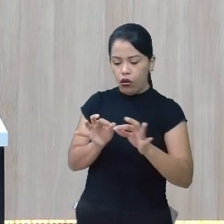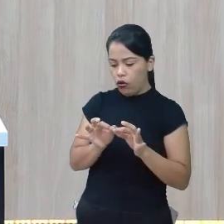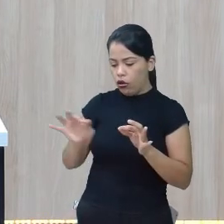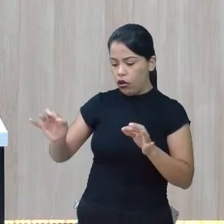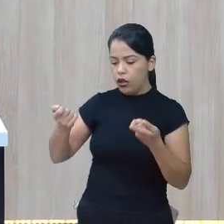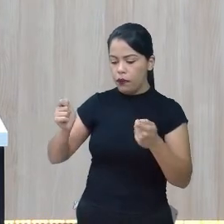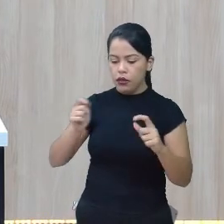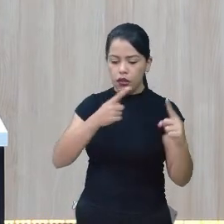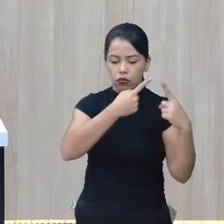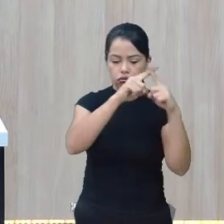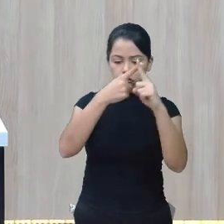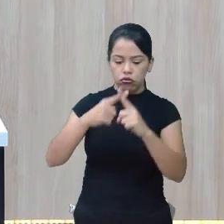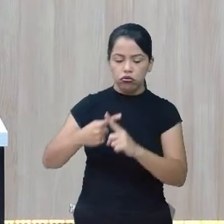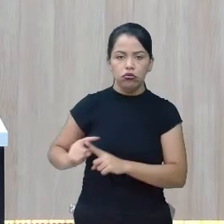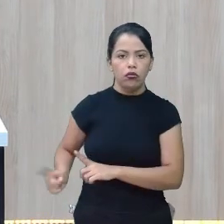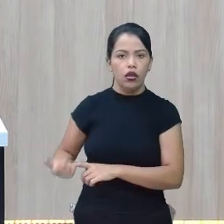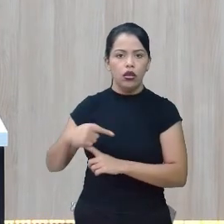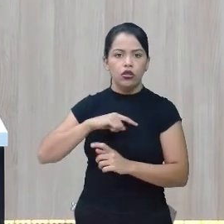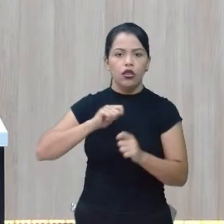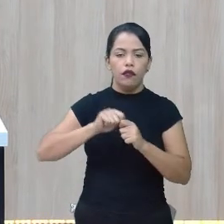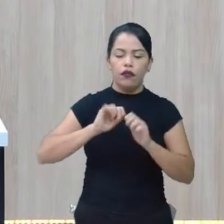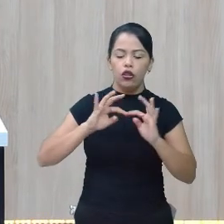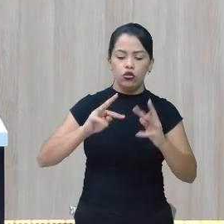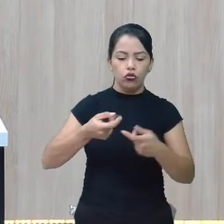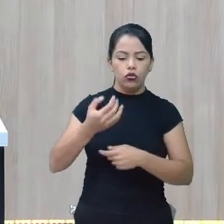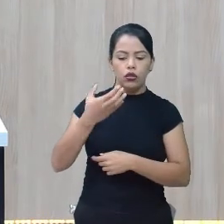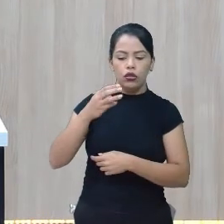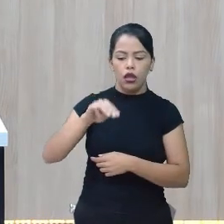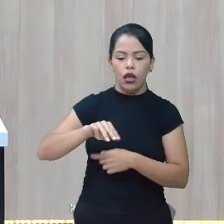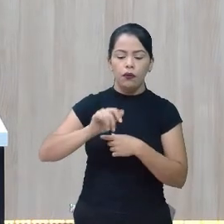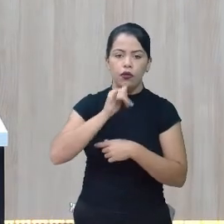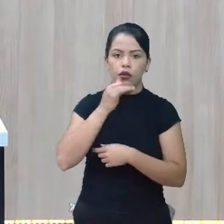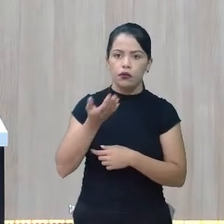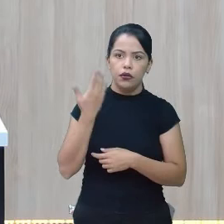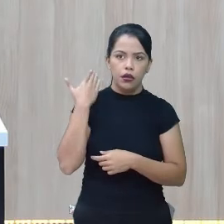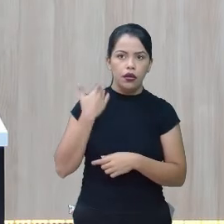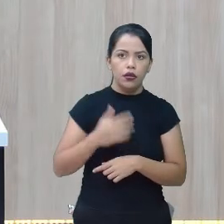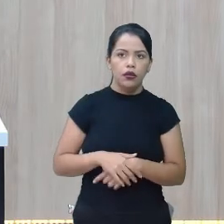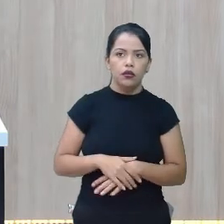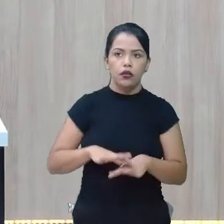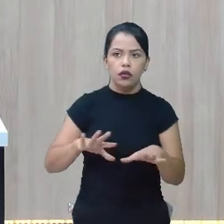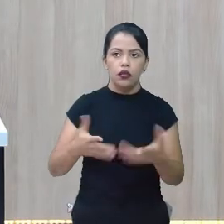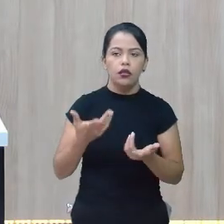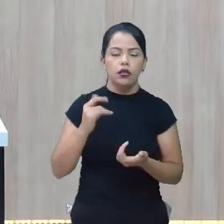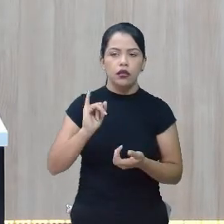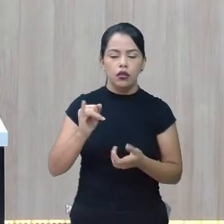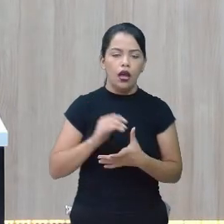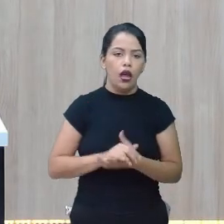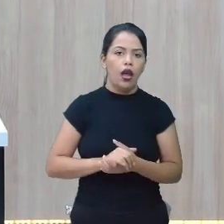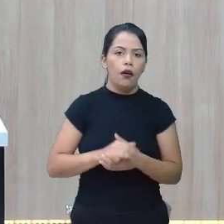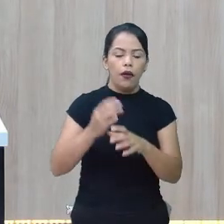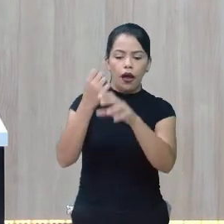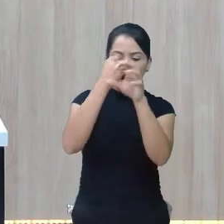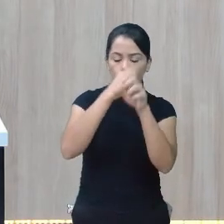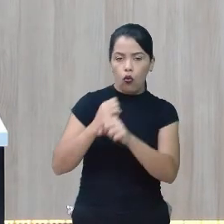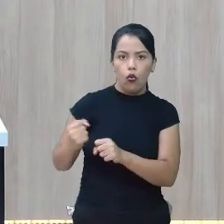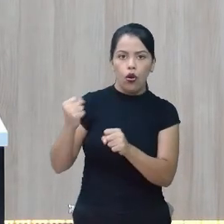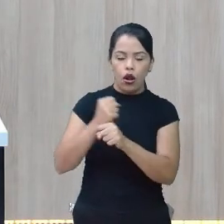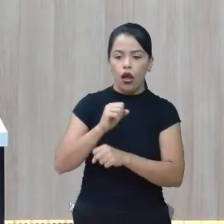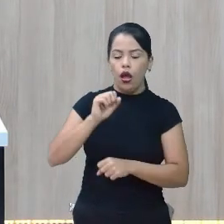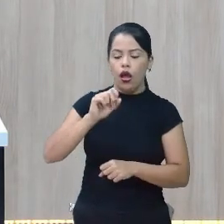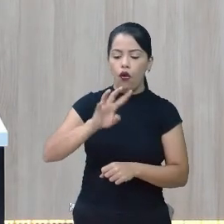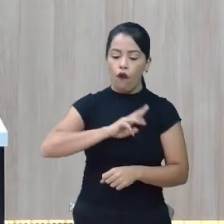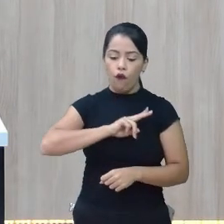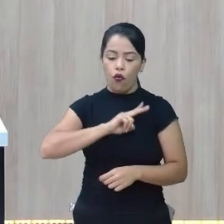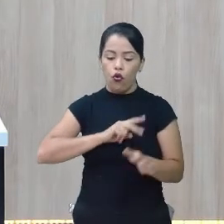tá bom? A gente fez tudo em centímetro ali nos exemplos anteriores. E se fosse calcular o volume do cubo? A gente ia ter